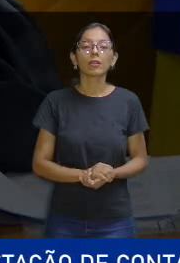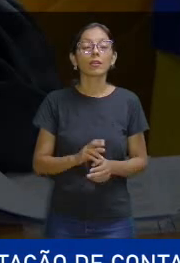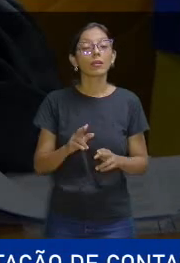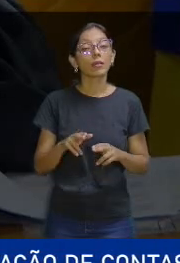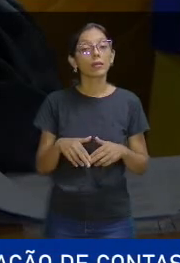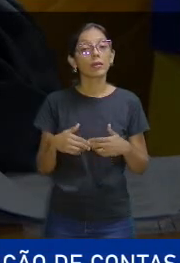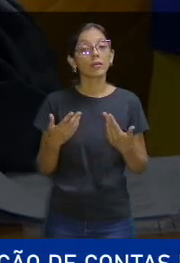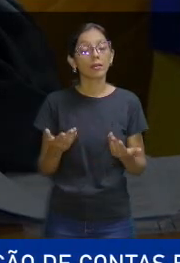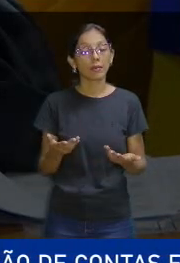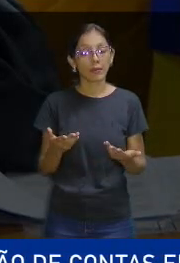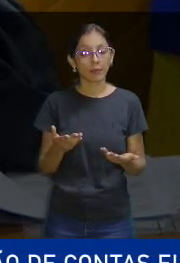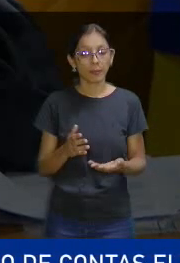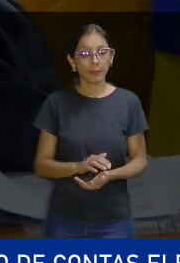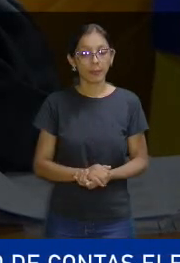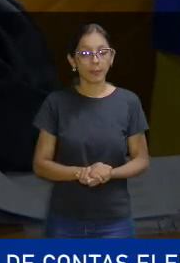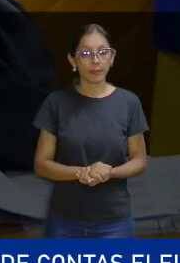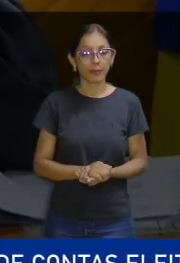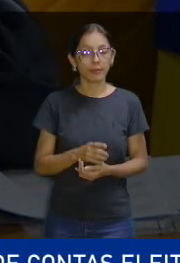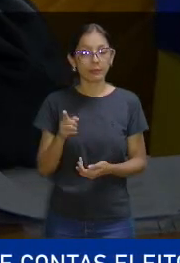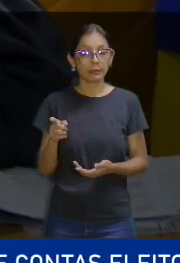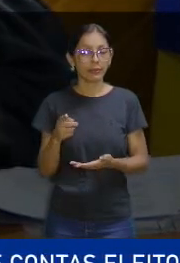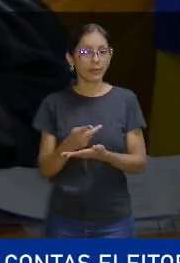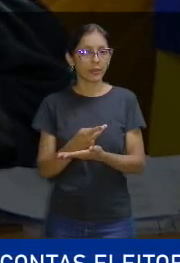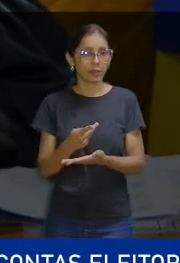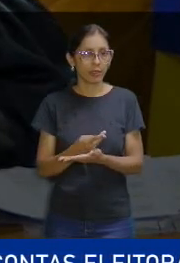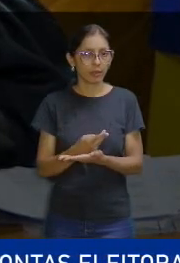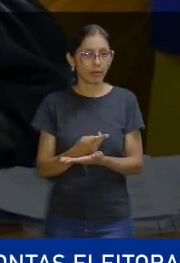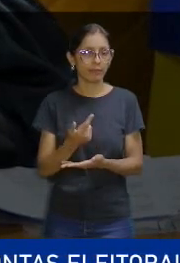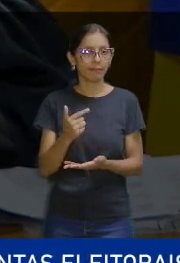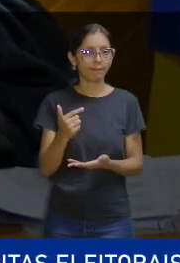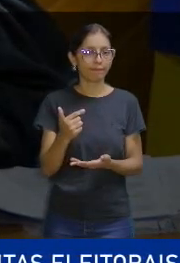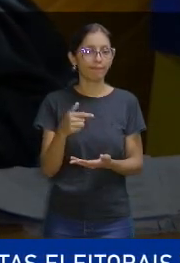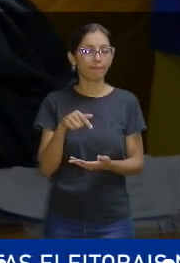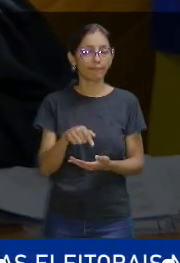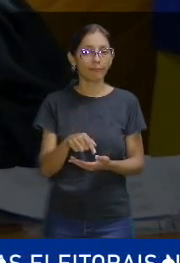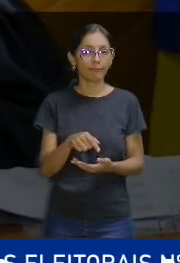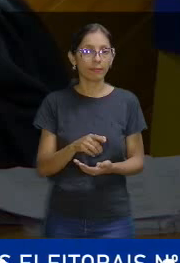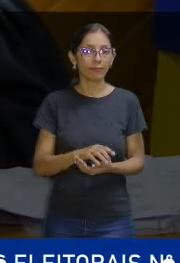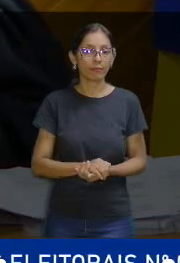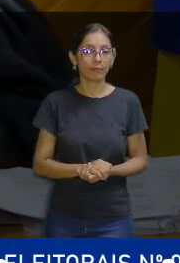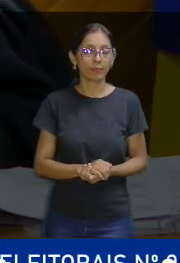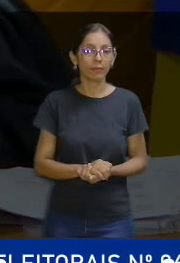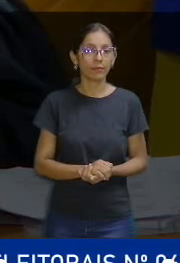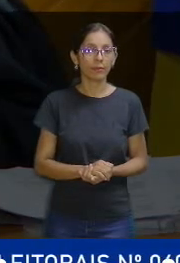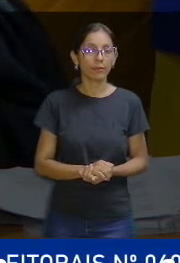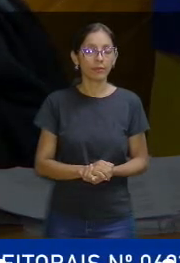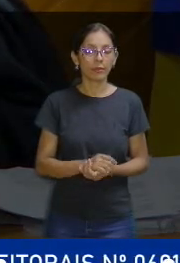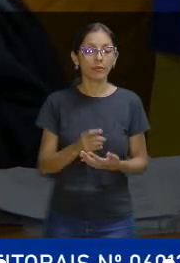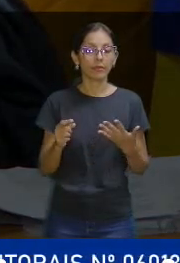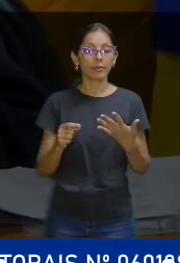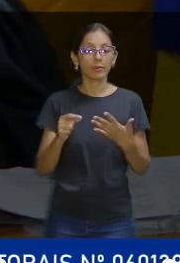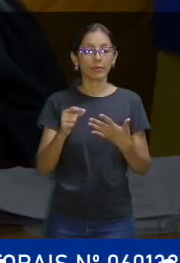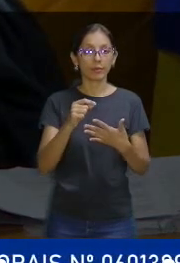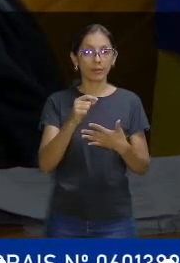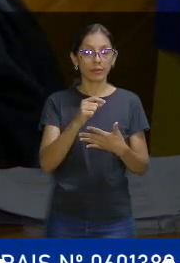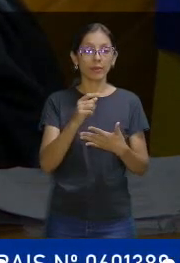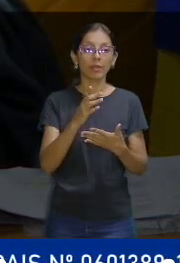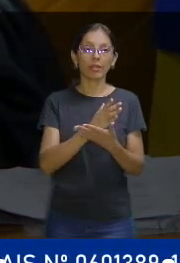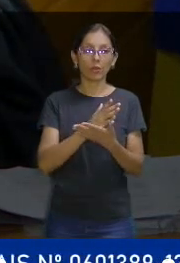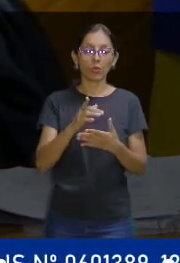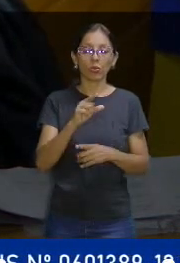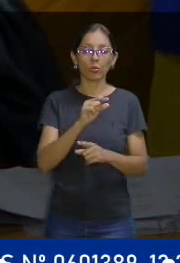concluir pela existência de irregularidade neste ponto. Eu, abordando esses pontos